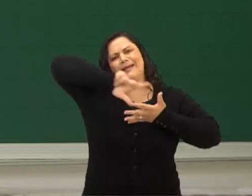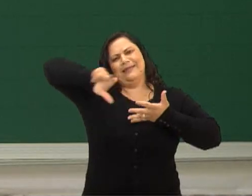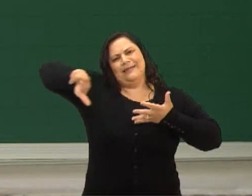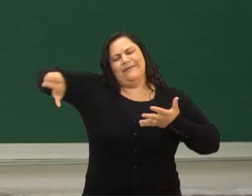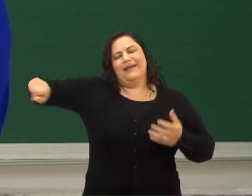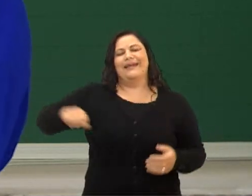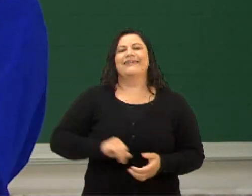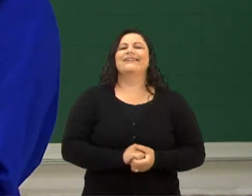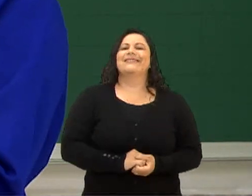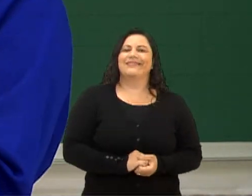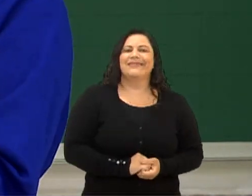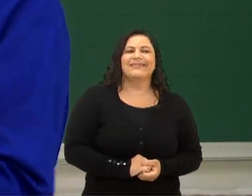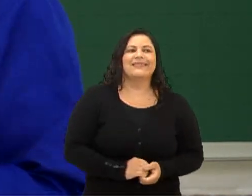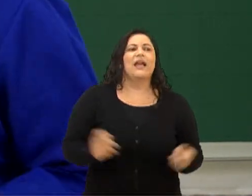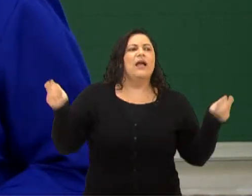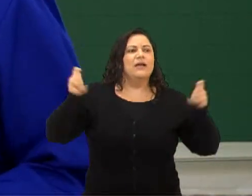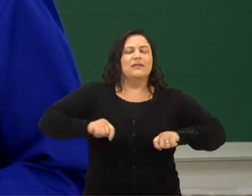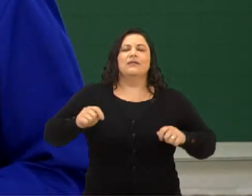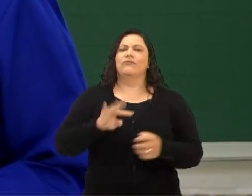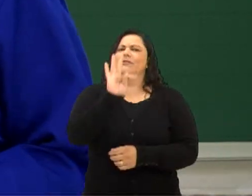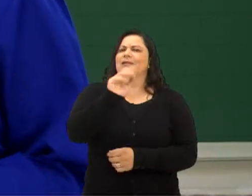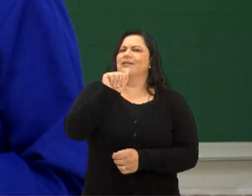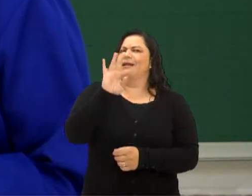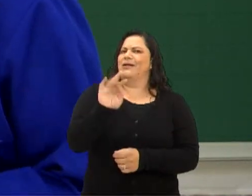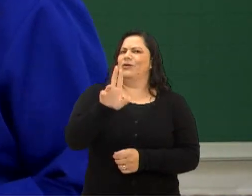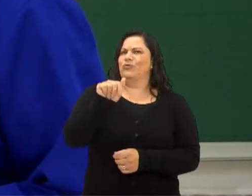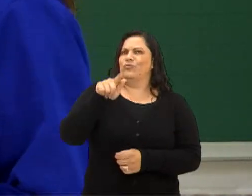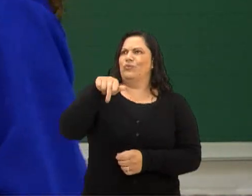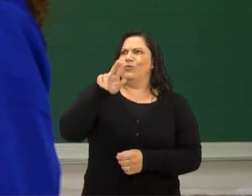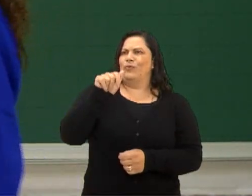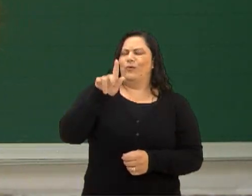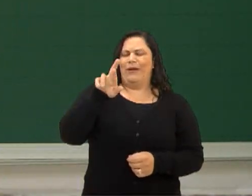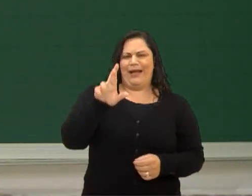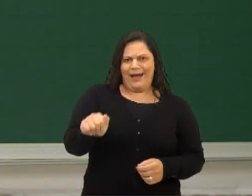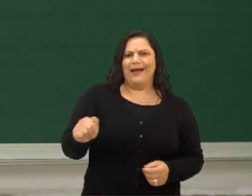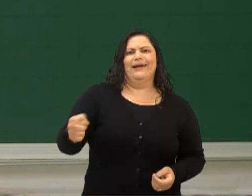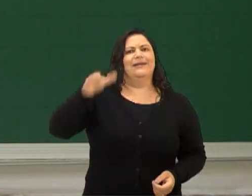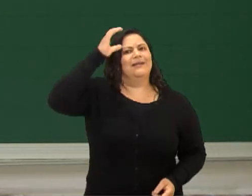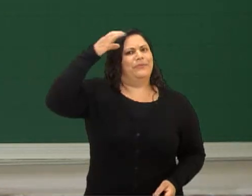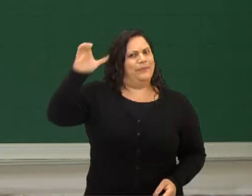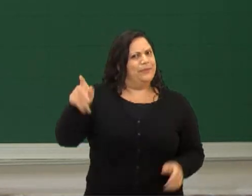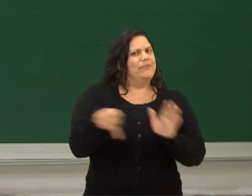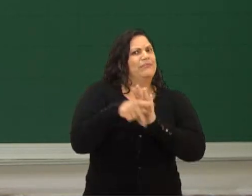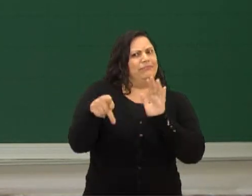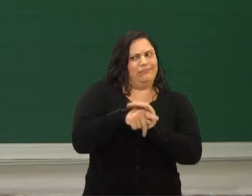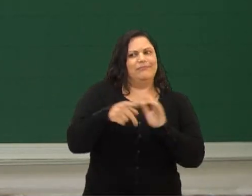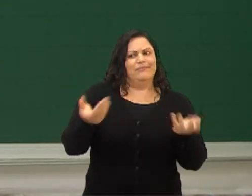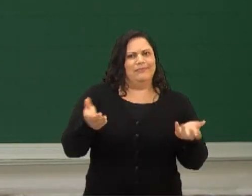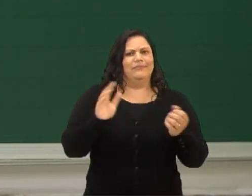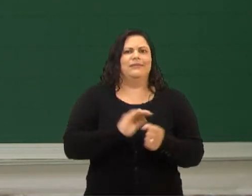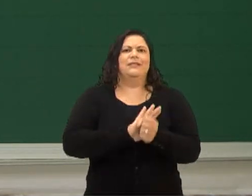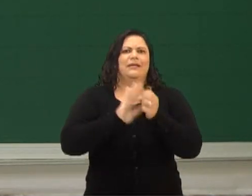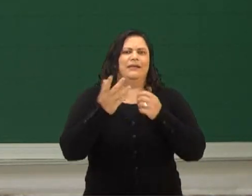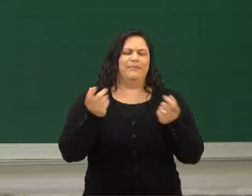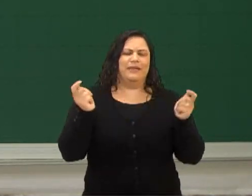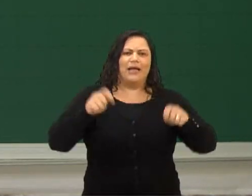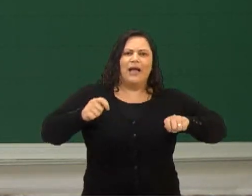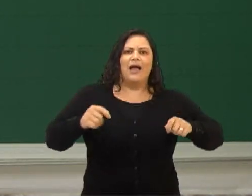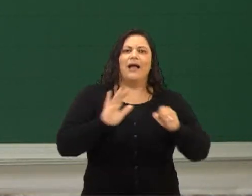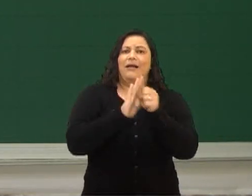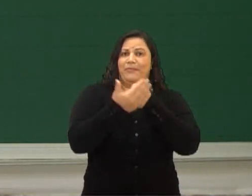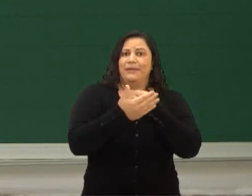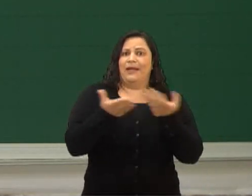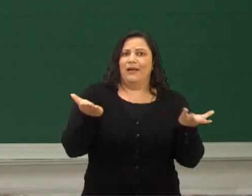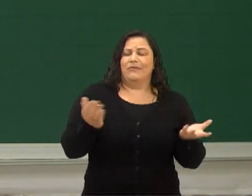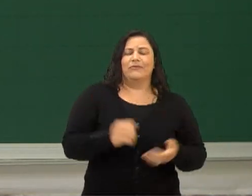por diante, gente. Tatuquara, de Curitiba. Nós temos galera daqui de Curitiba participando. E não